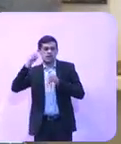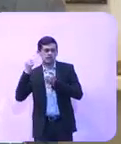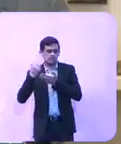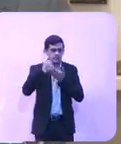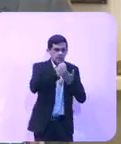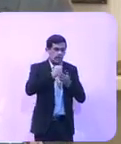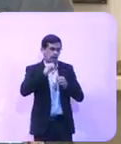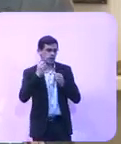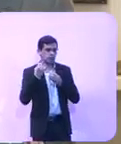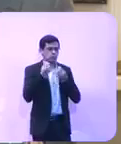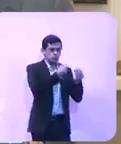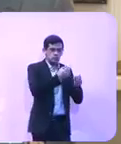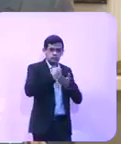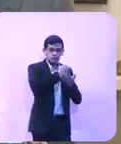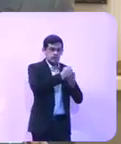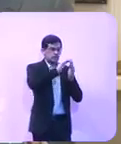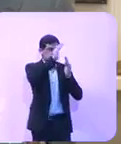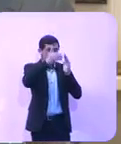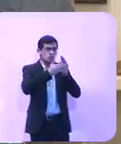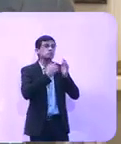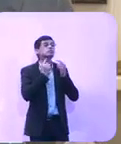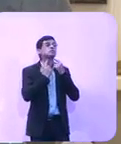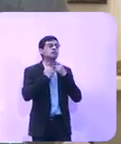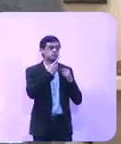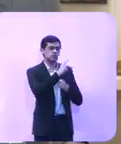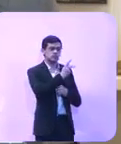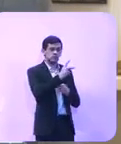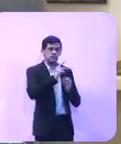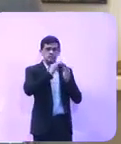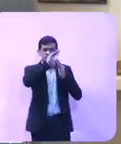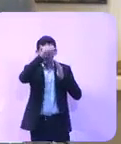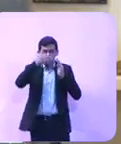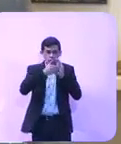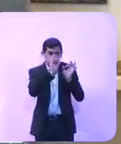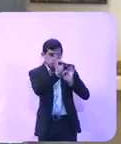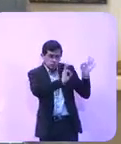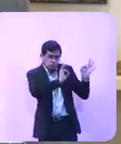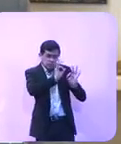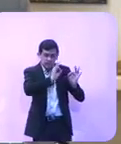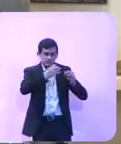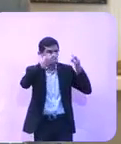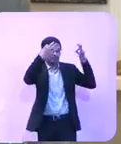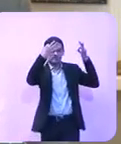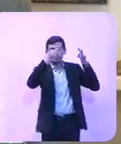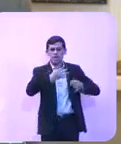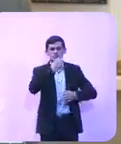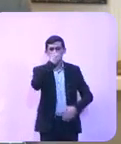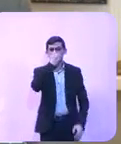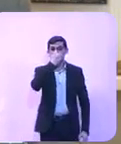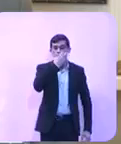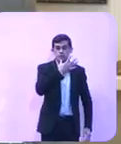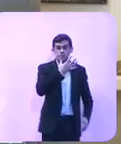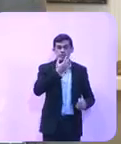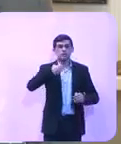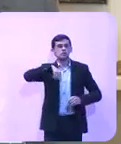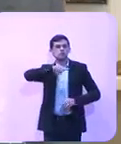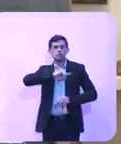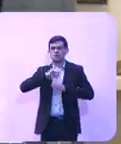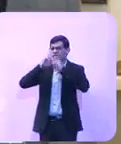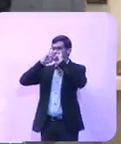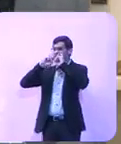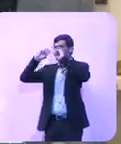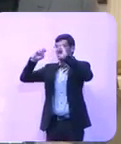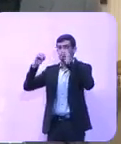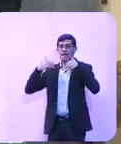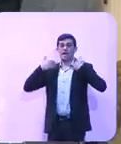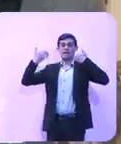seus desejos, ó Rei, e permita que todos os seus planos deem certo. E então daremos gritos